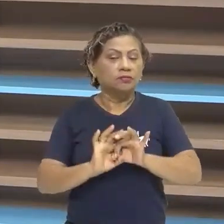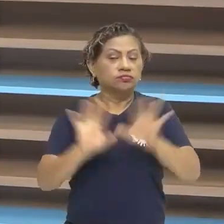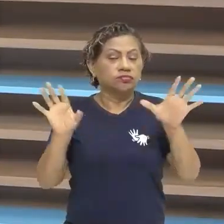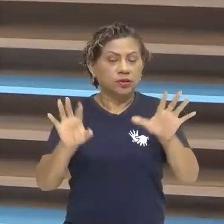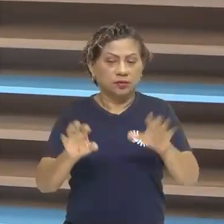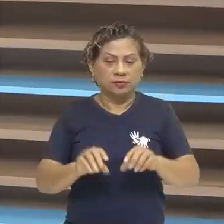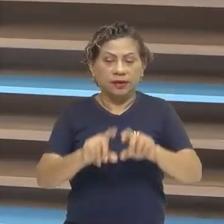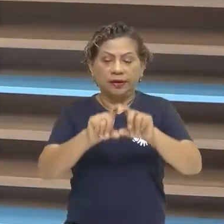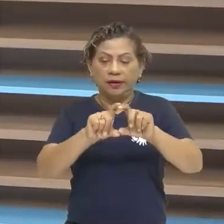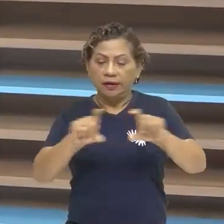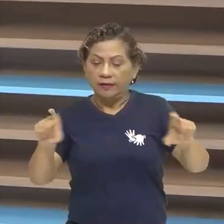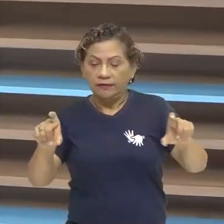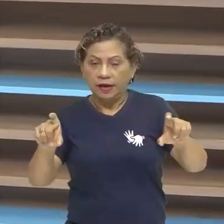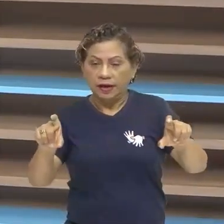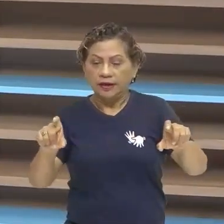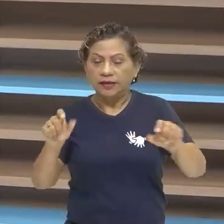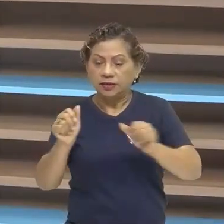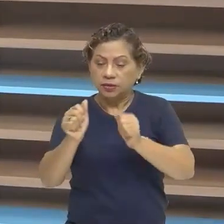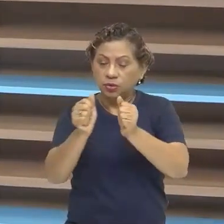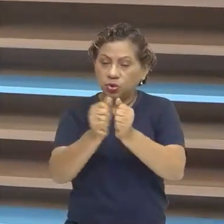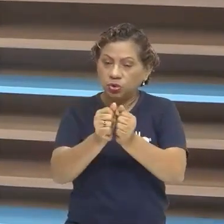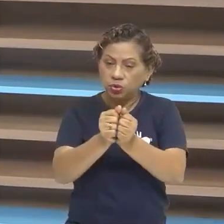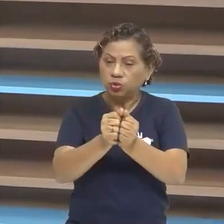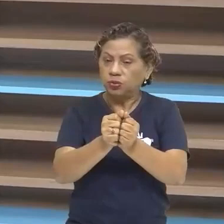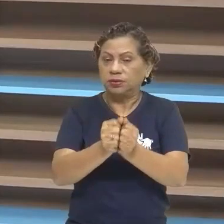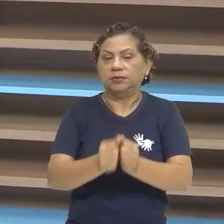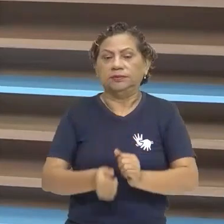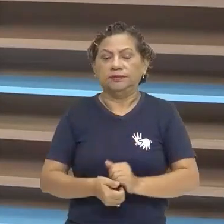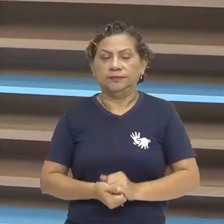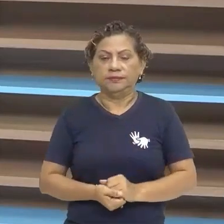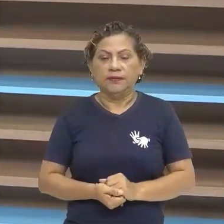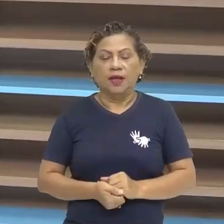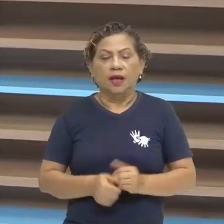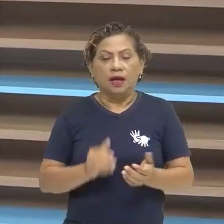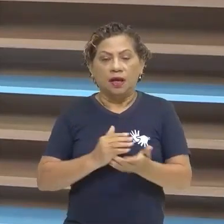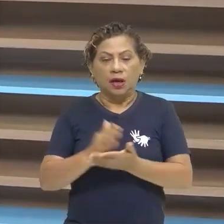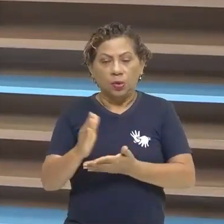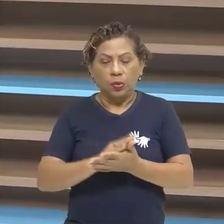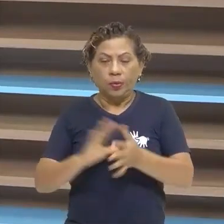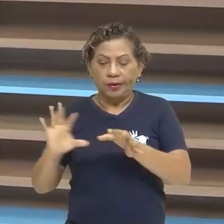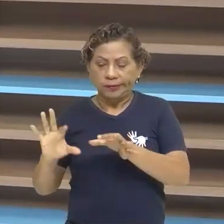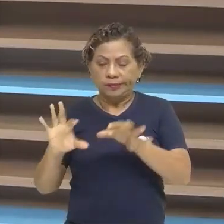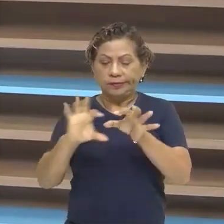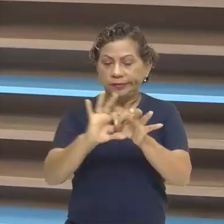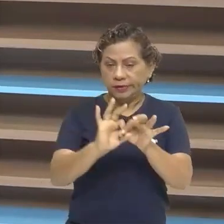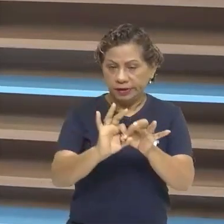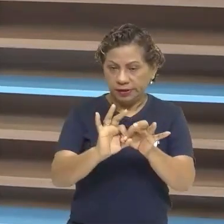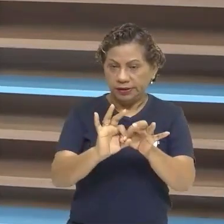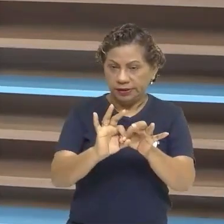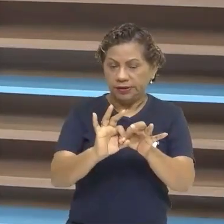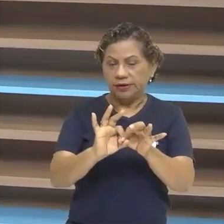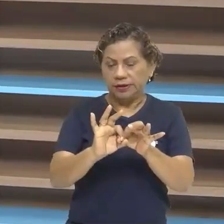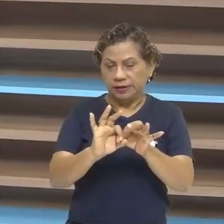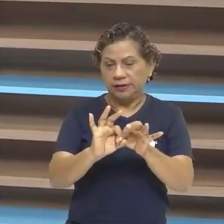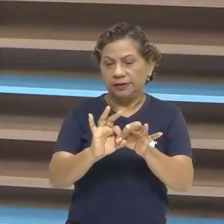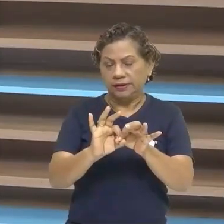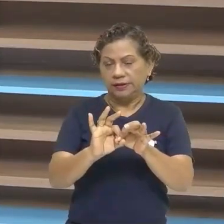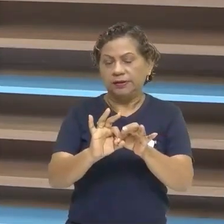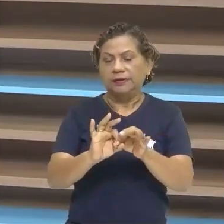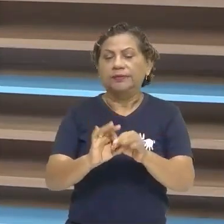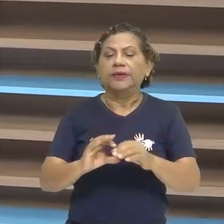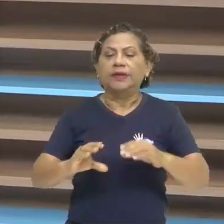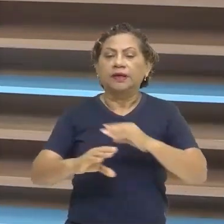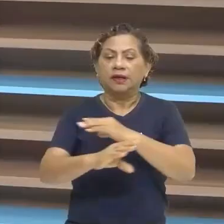Elas só estão aqui, ó, uma junto da outra, não é? Às vezes ligadas por um síndeto, uma conjunção, às vezes